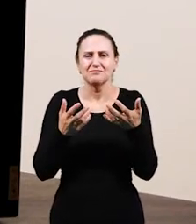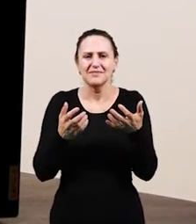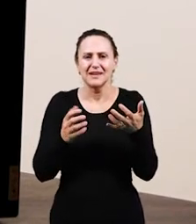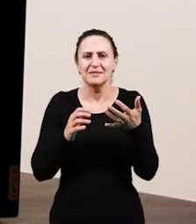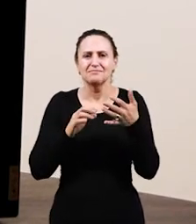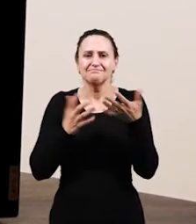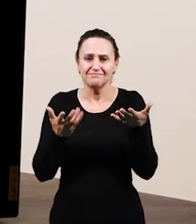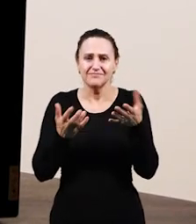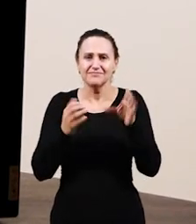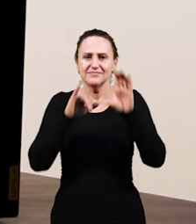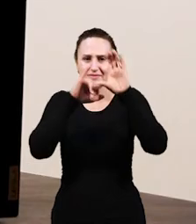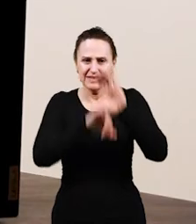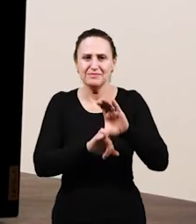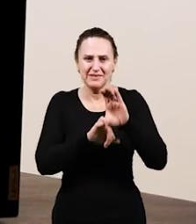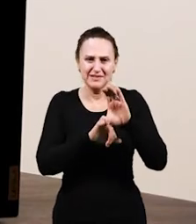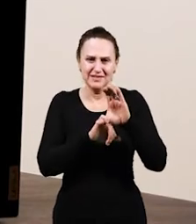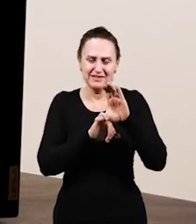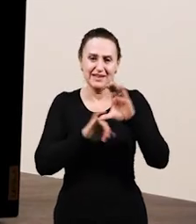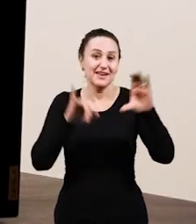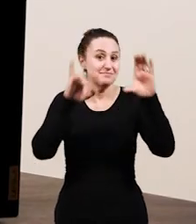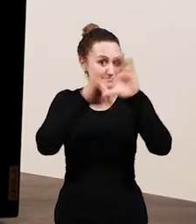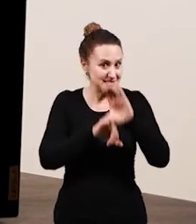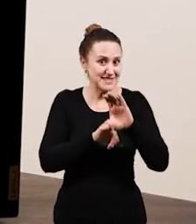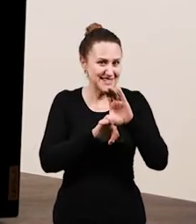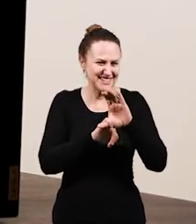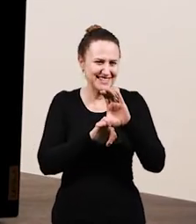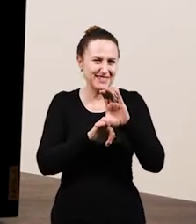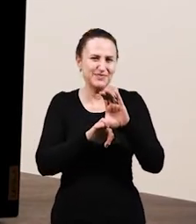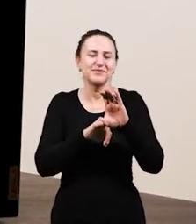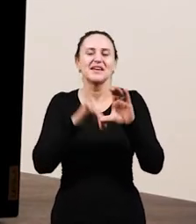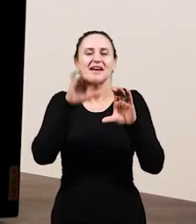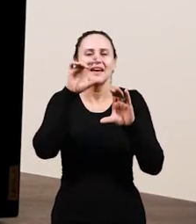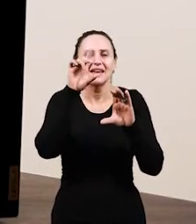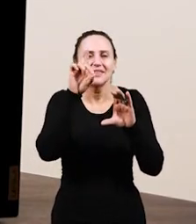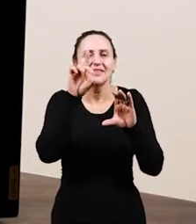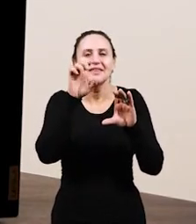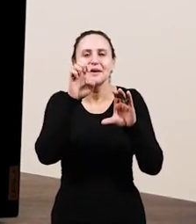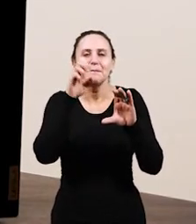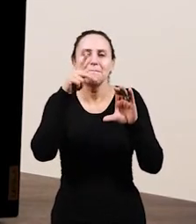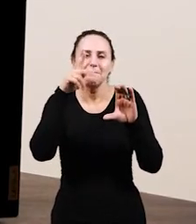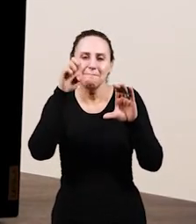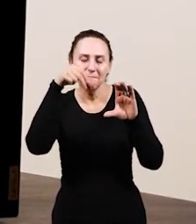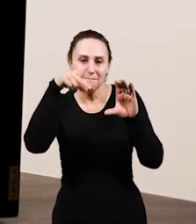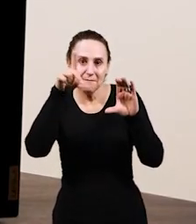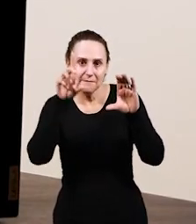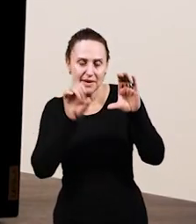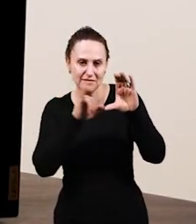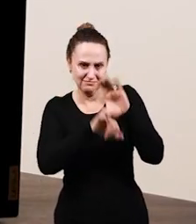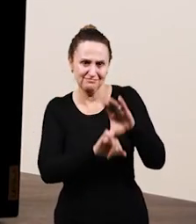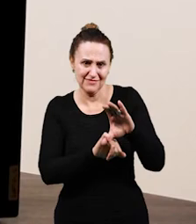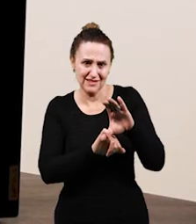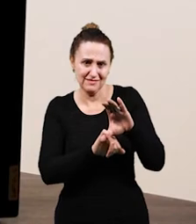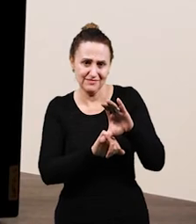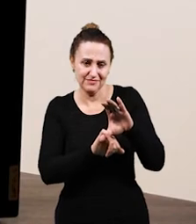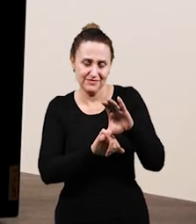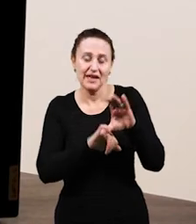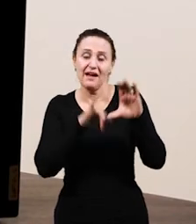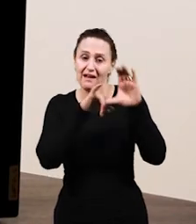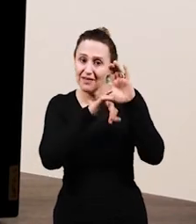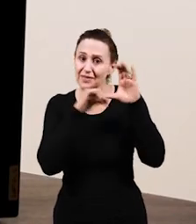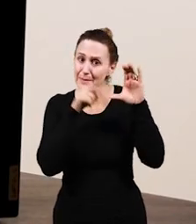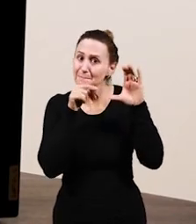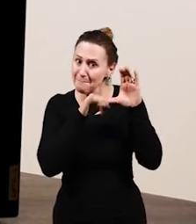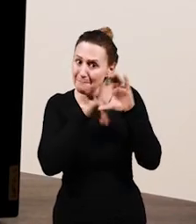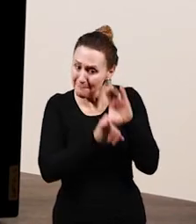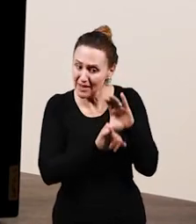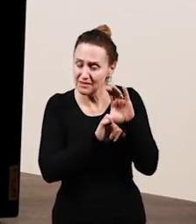34 é sempre a metáfora da moeda né uma moeda tem dois lados tem cara e coroa então ele vai dizer a linguagem